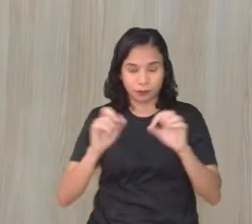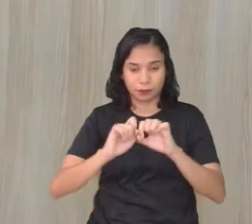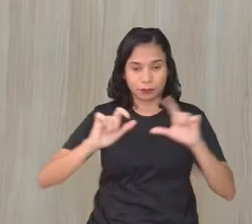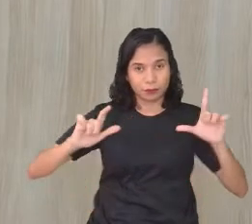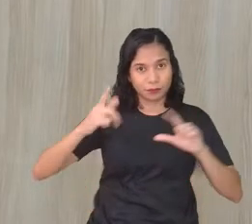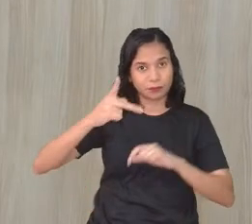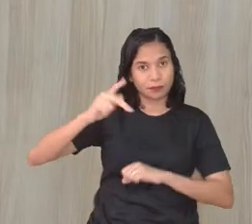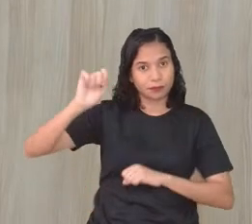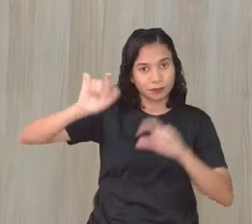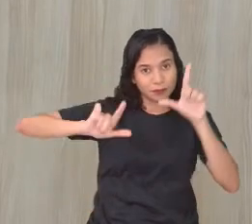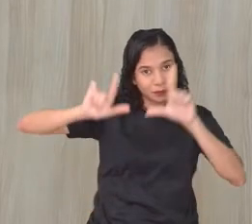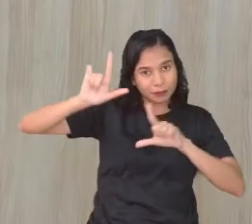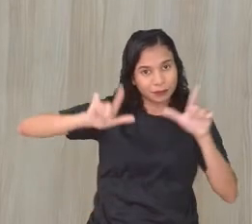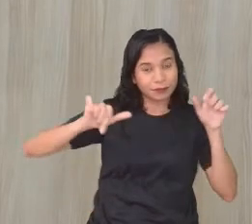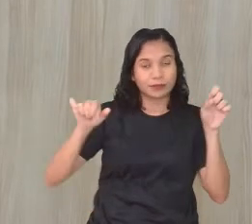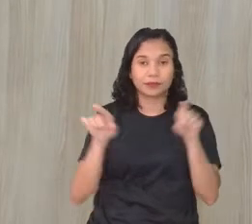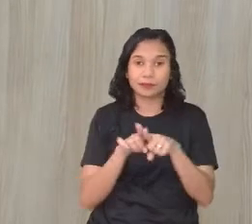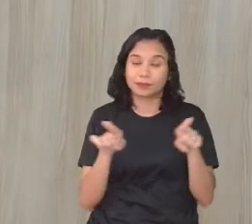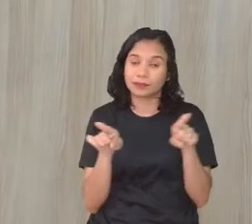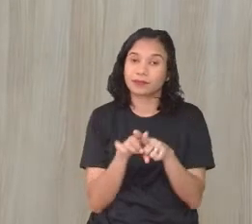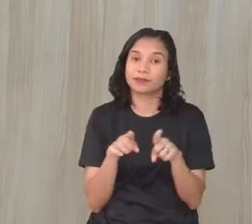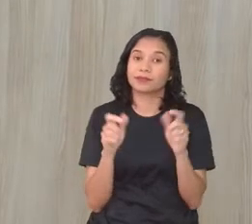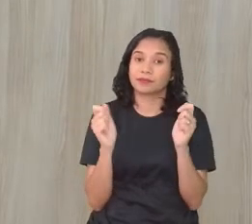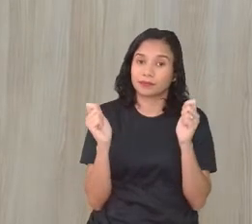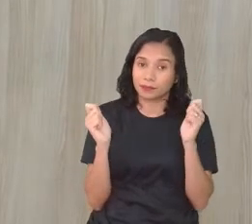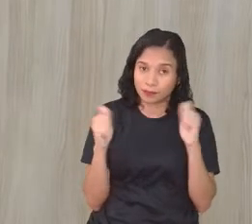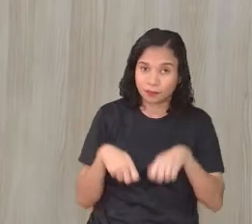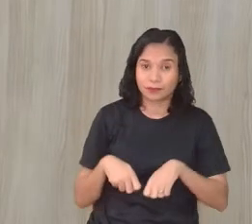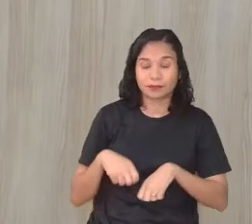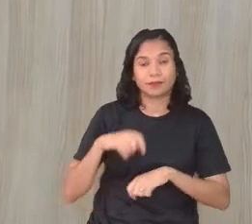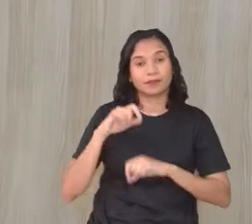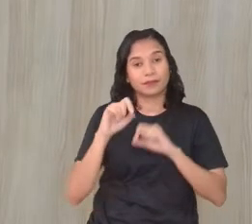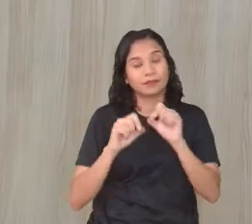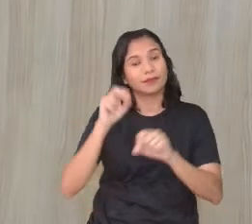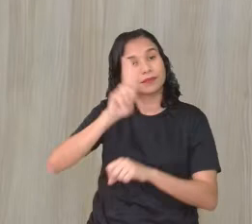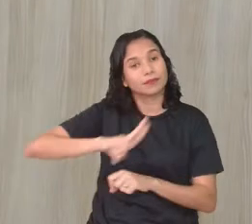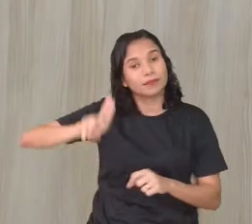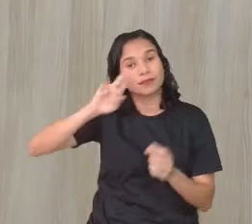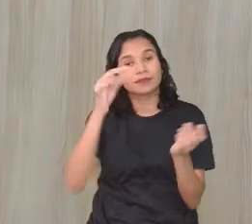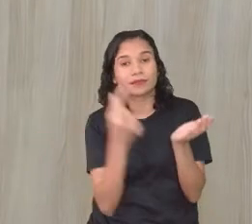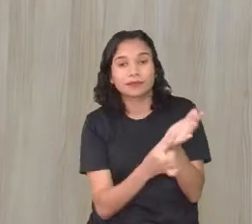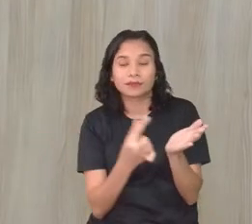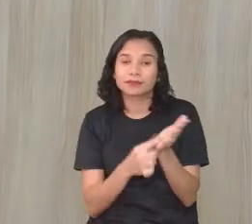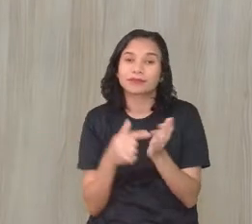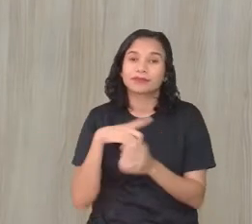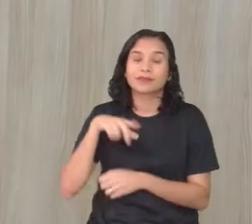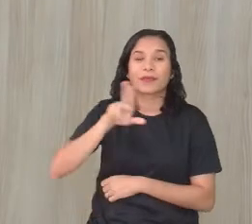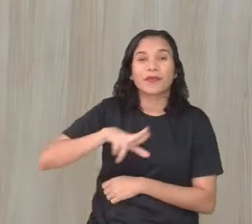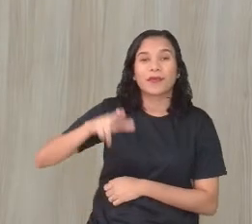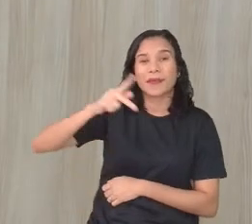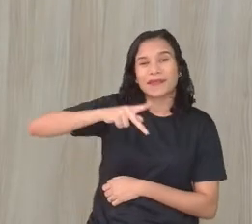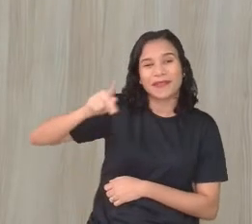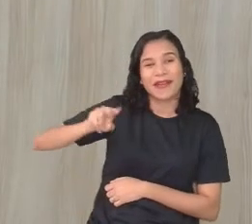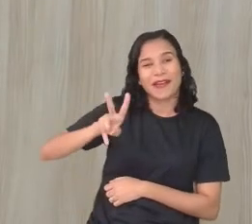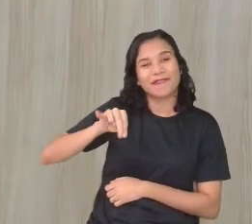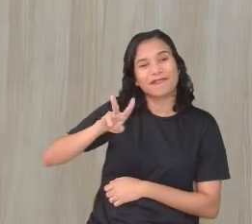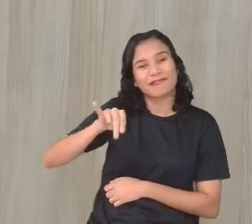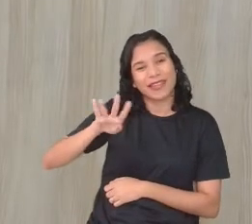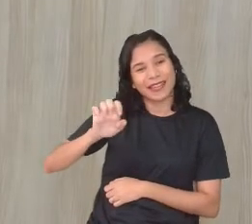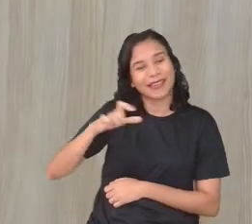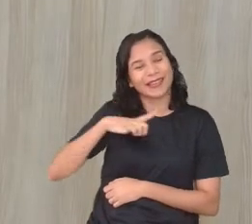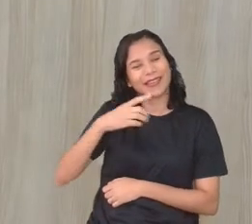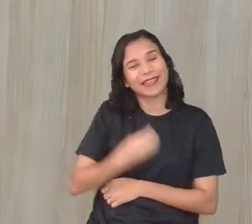sua TV. E também, através do aplicativo, vocês têm acesso à professora Viviane, que está ali